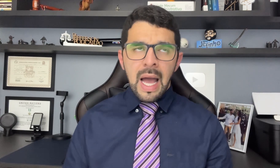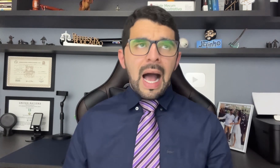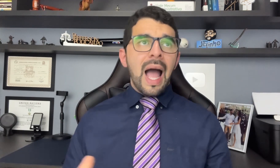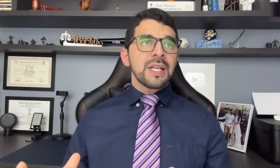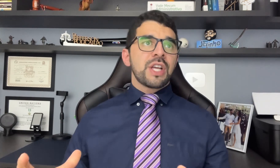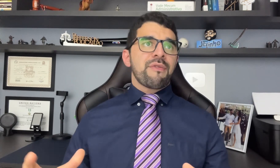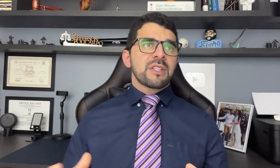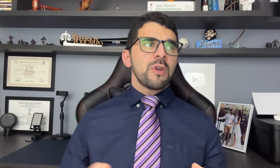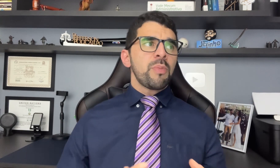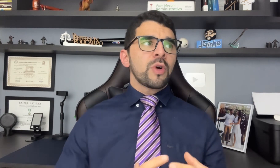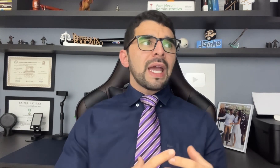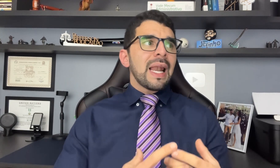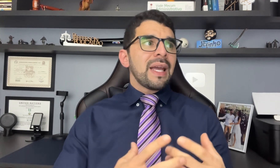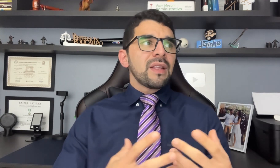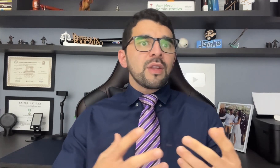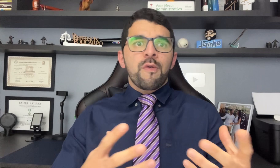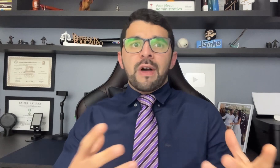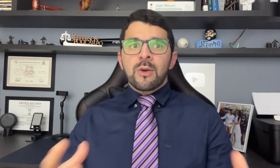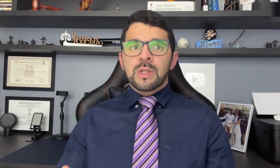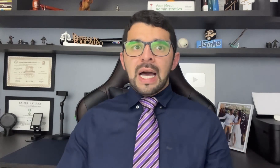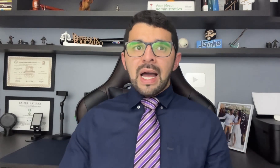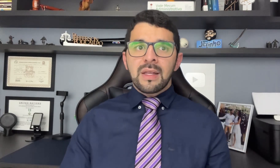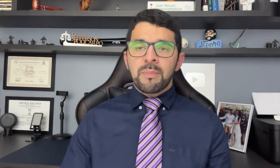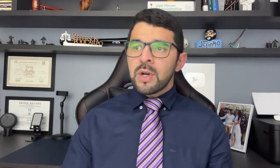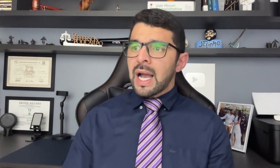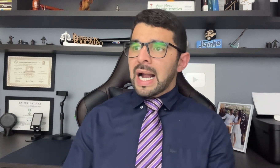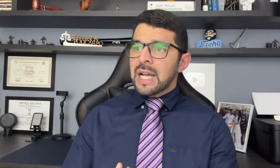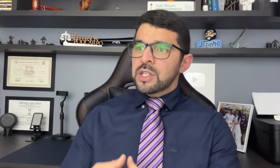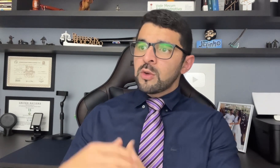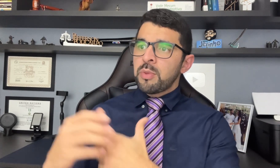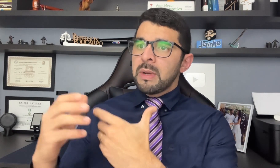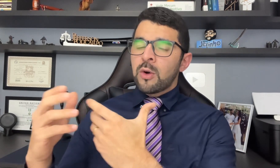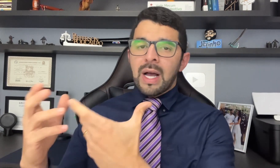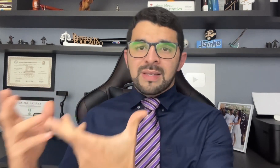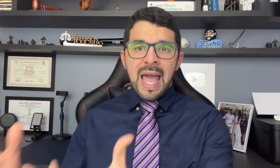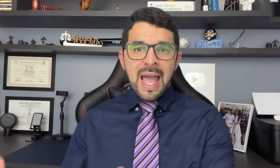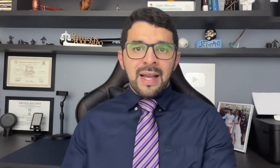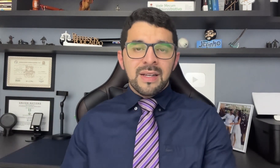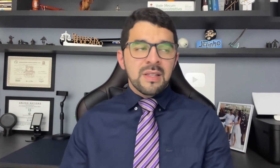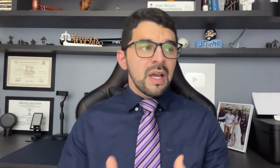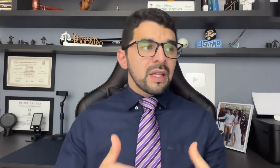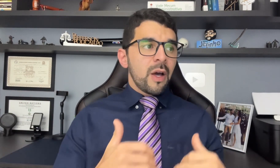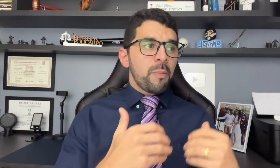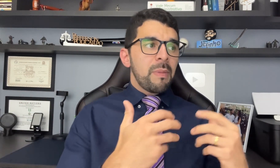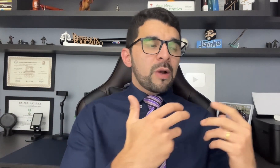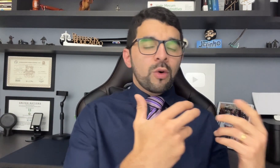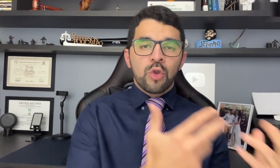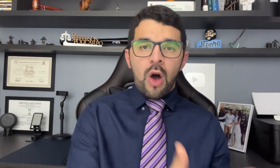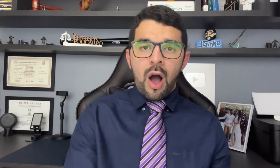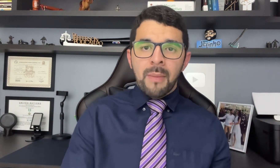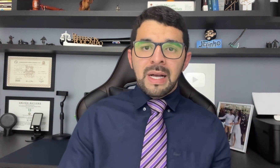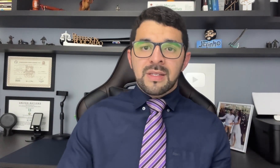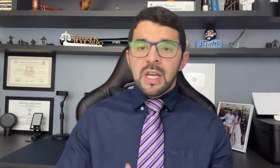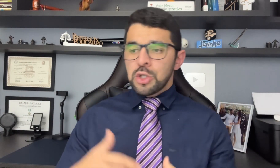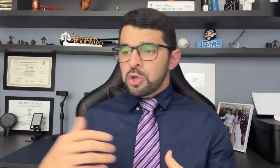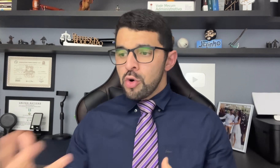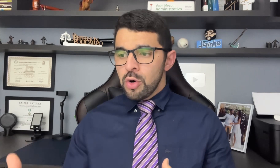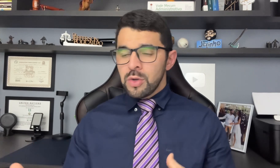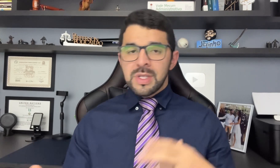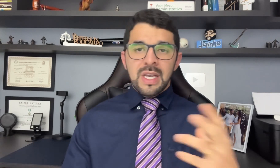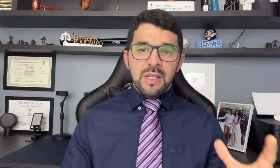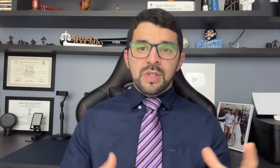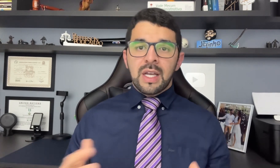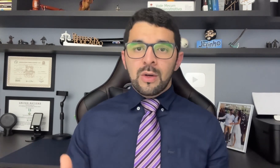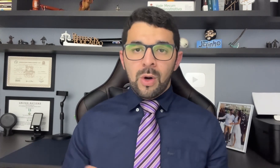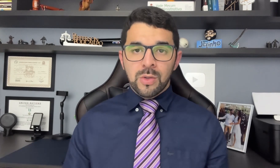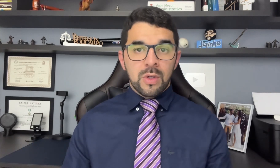Brasil. Ah, Jefferson, e por que ela ainda não falou nada? Porque a Caixa não publicou as regras, não publicou normas,